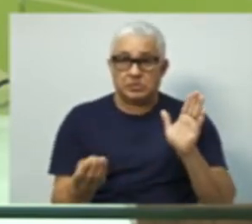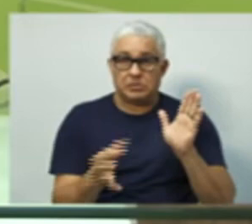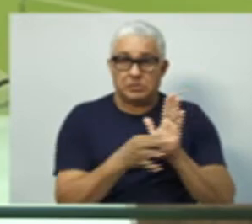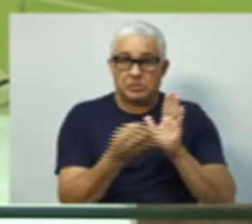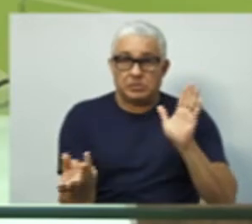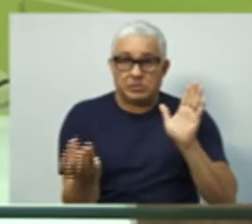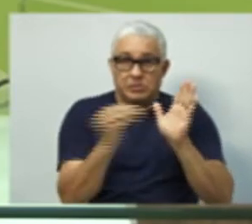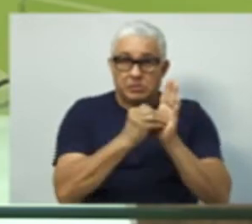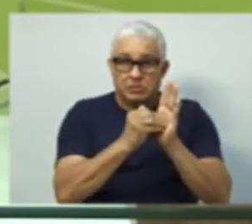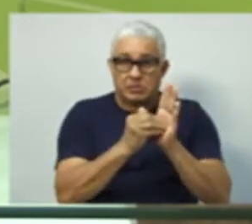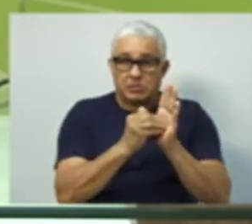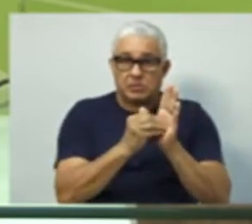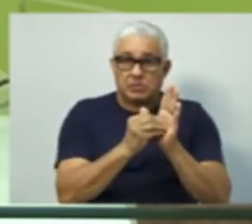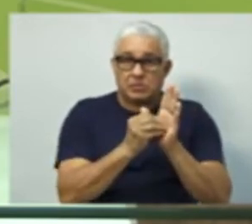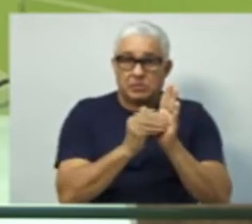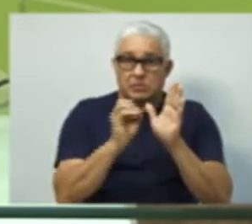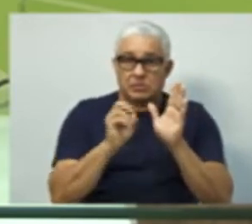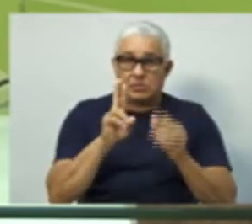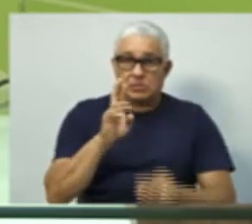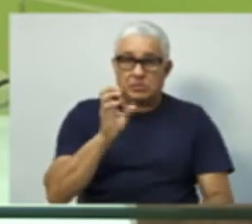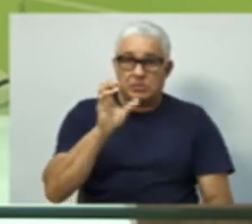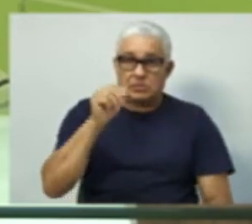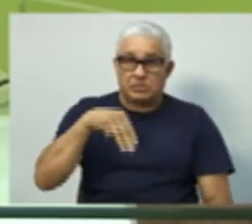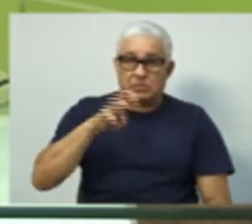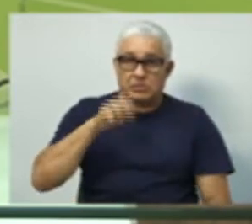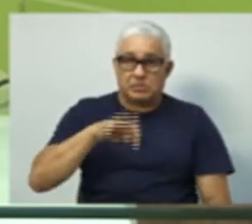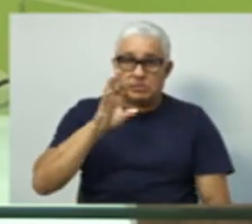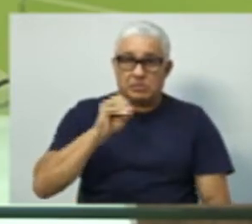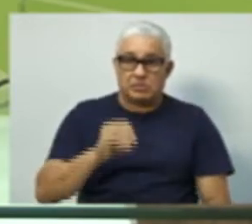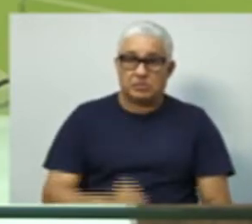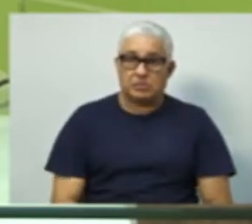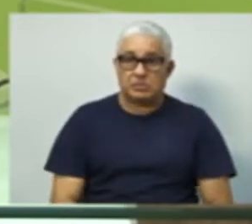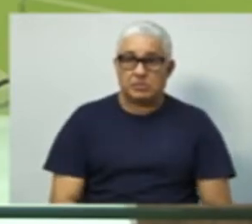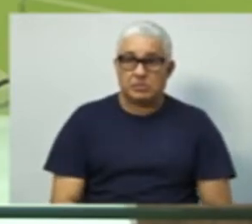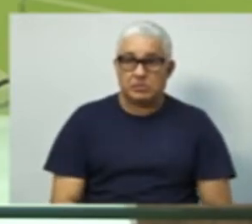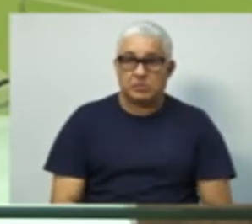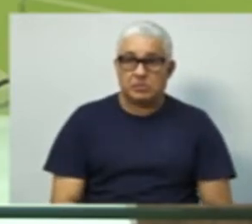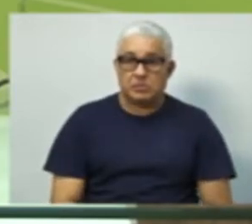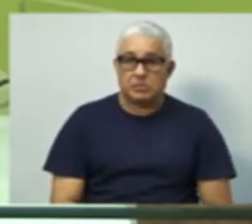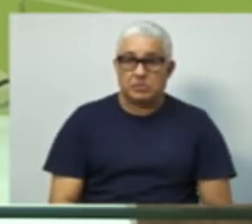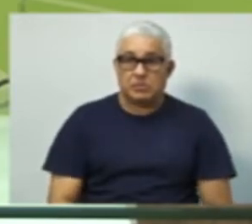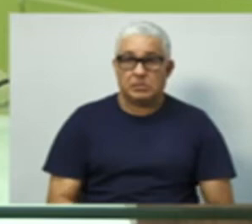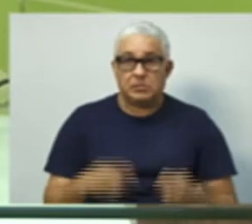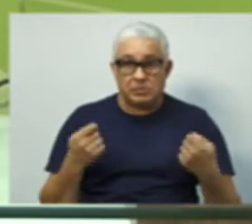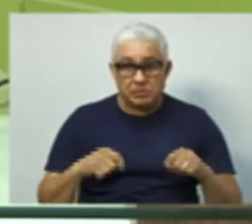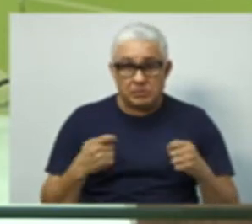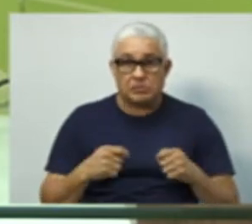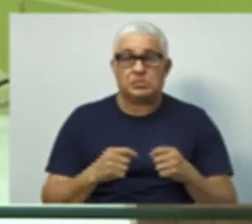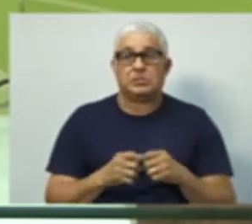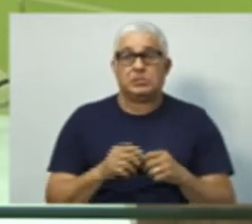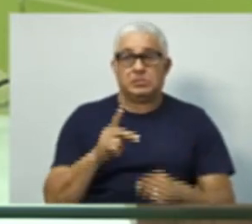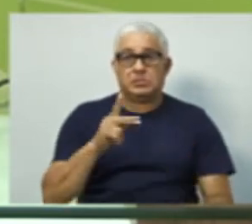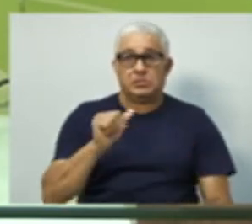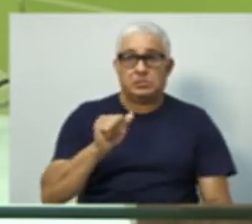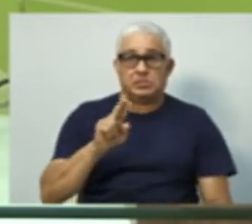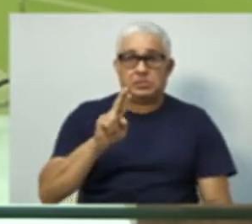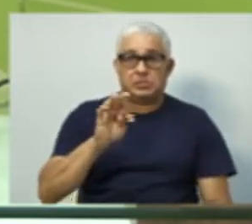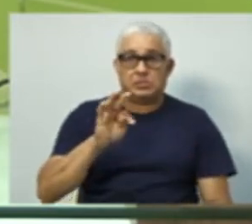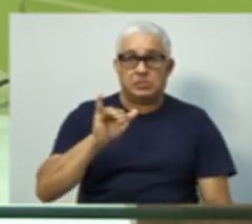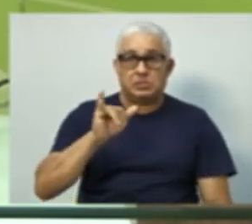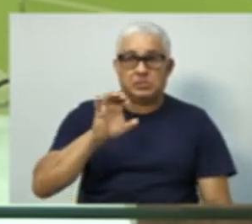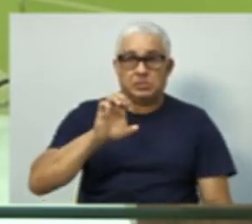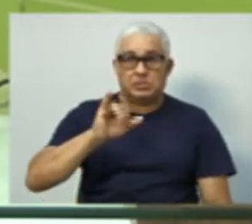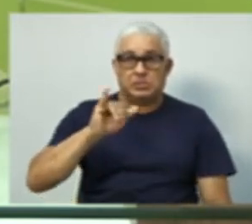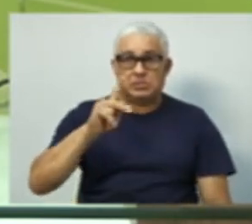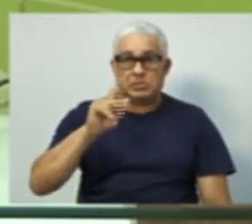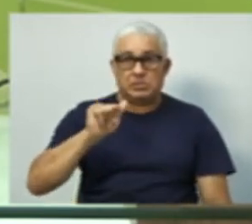o nível de governo, seja federal, estadual, municipal. Então eles fazem o quê? O seu nível de endividamento, de